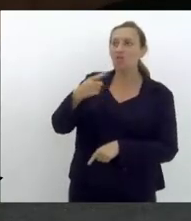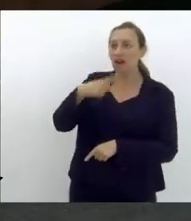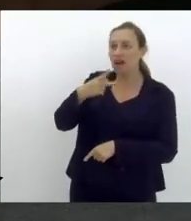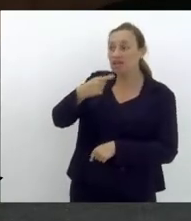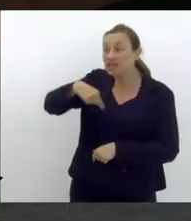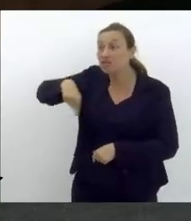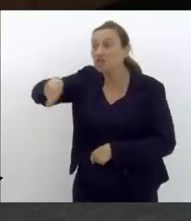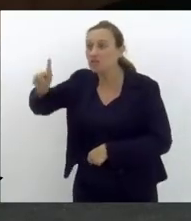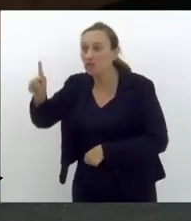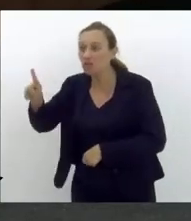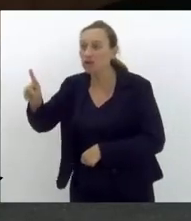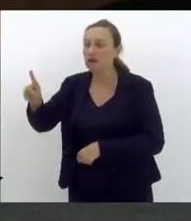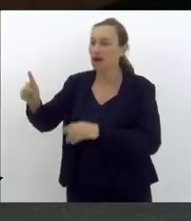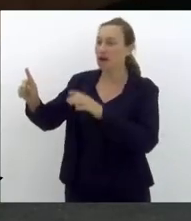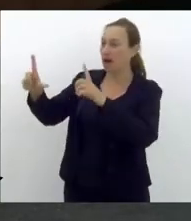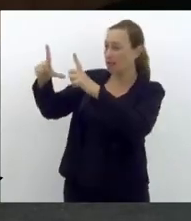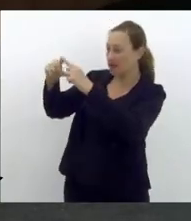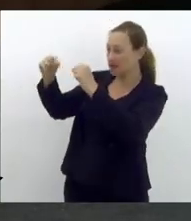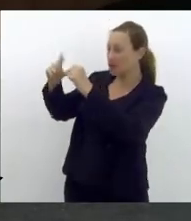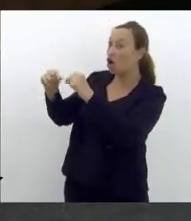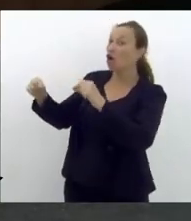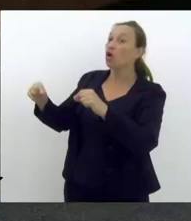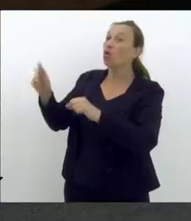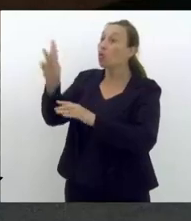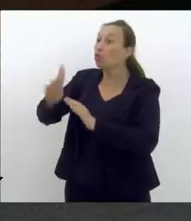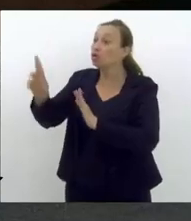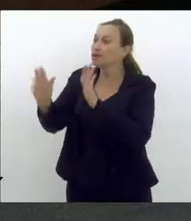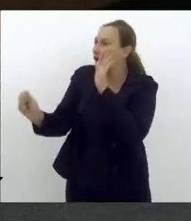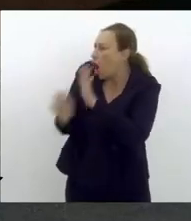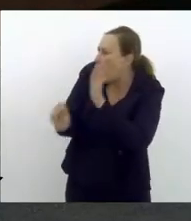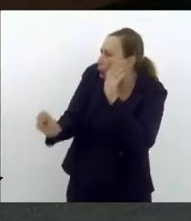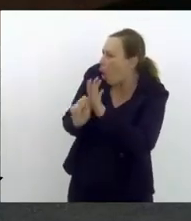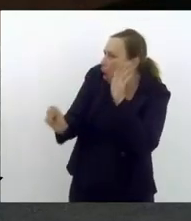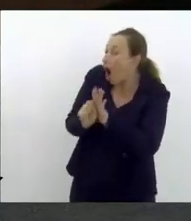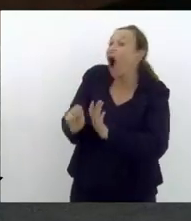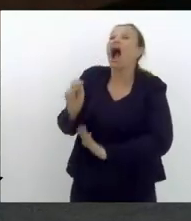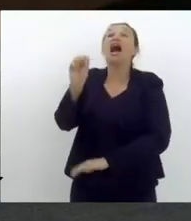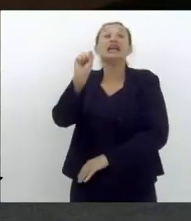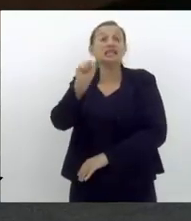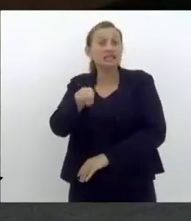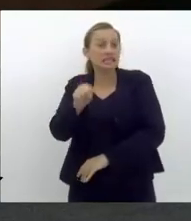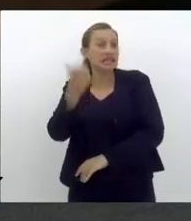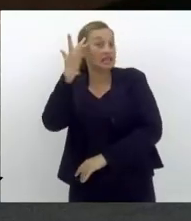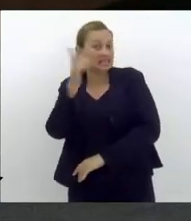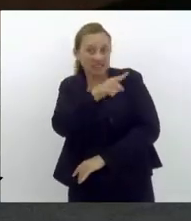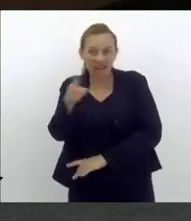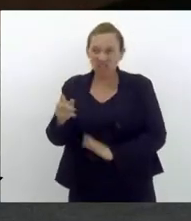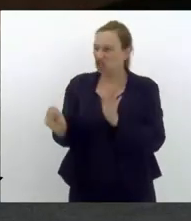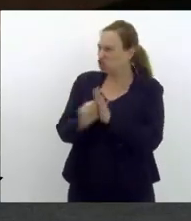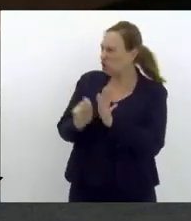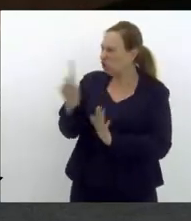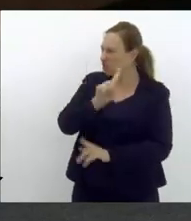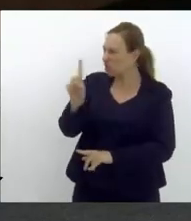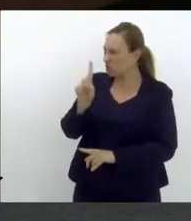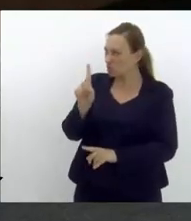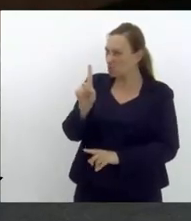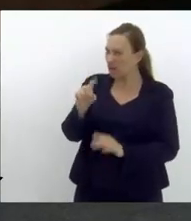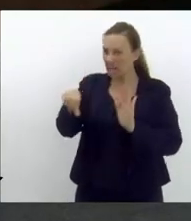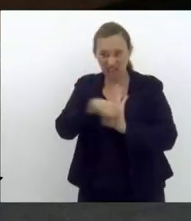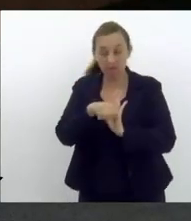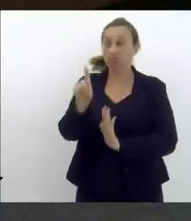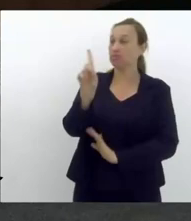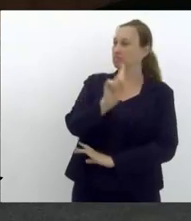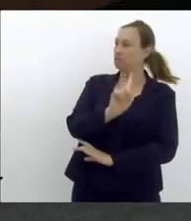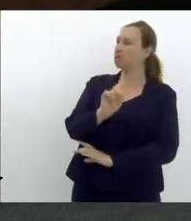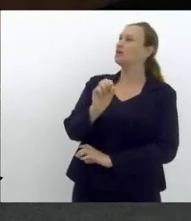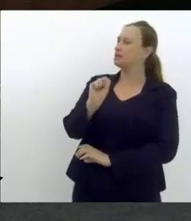para usar entorpecentes aí sim eles acham que droga não é crime droga é crime sim